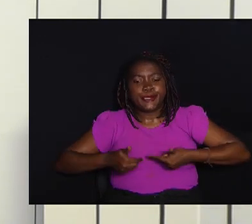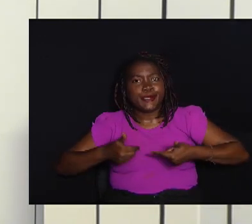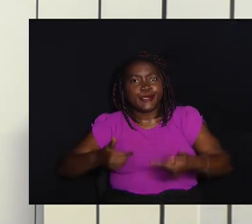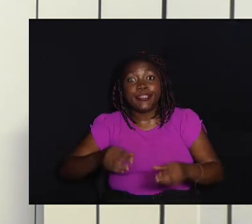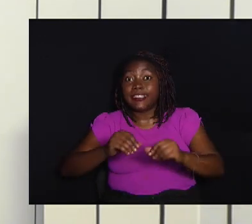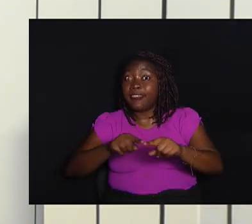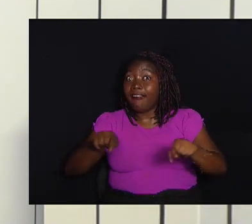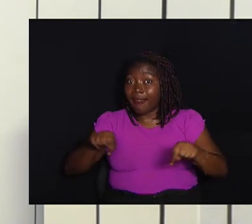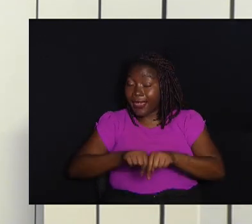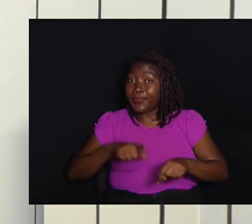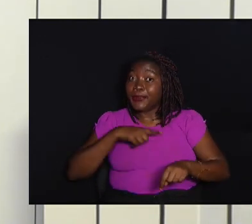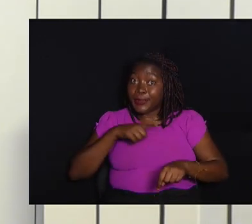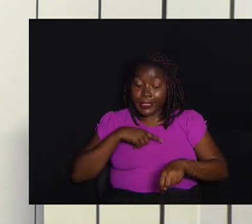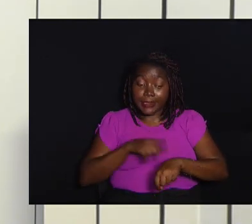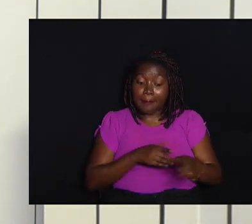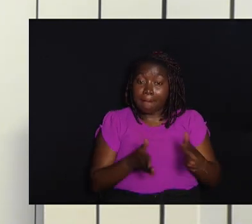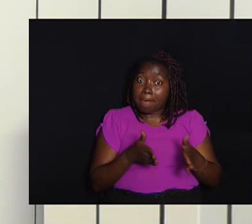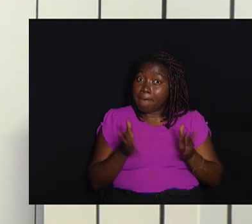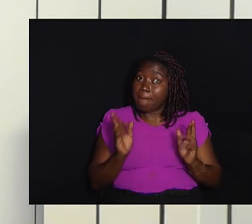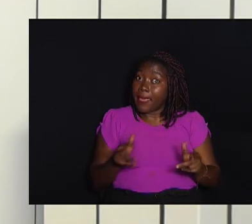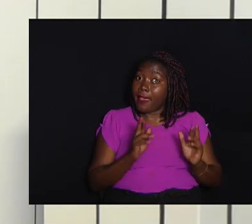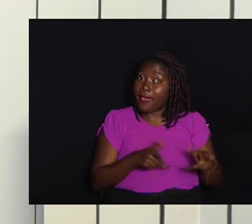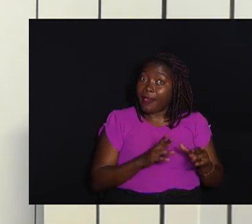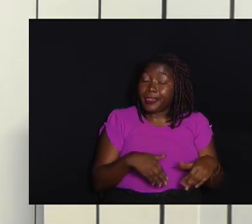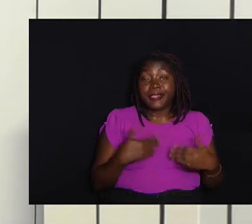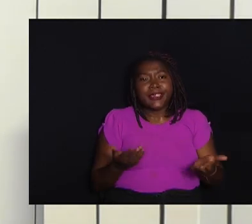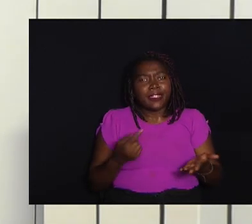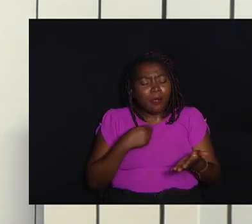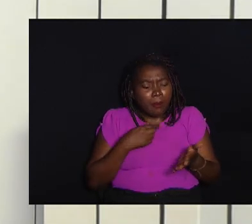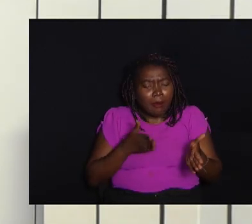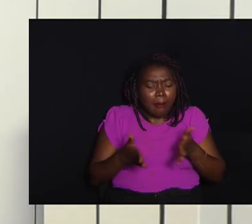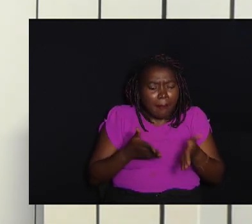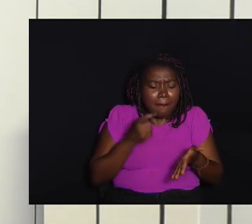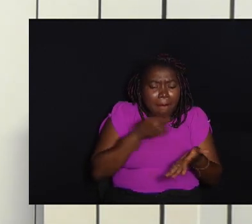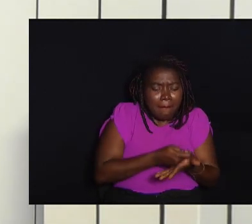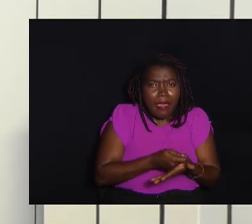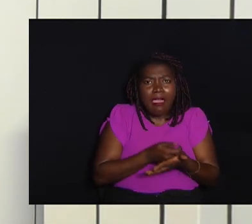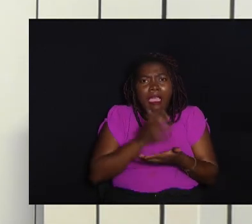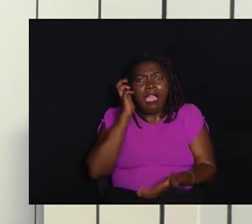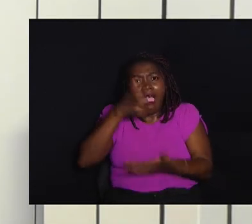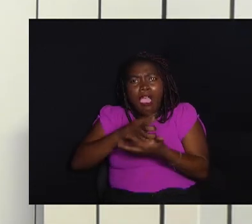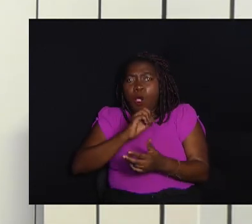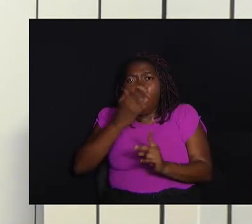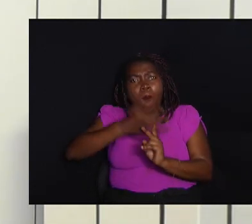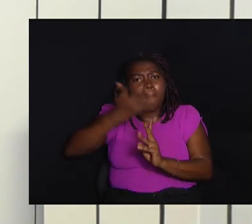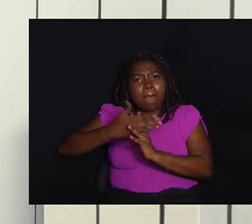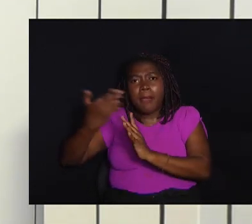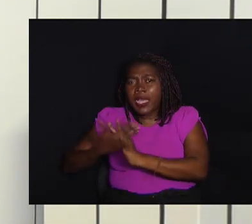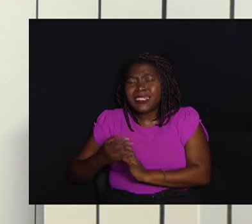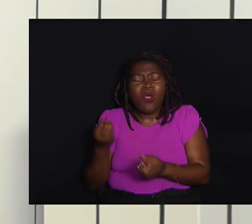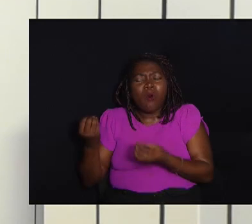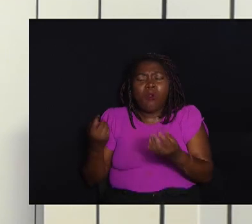prazos diferentes. Então, sobre os vencimentos, pagamento à vista ou parcelado, como